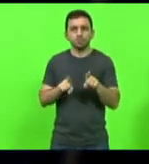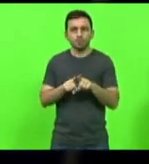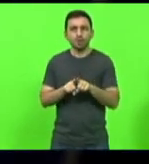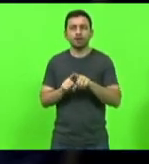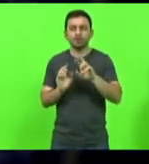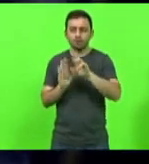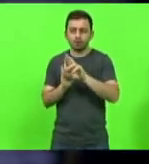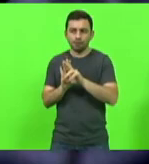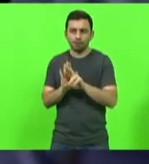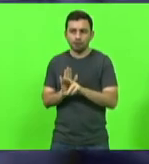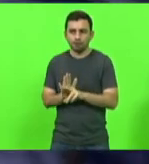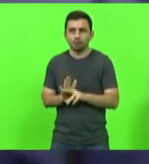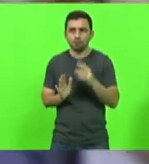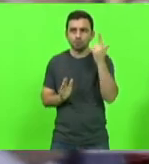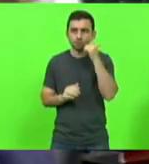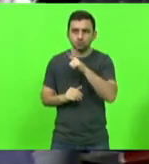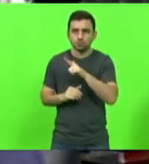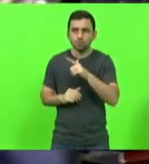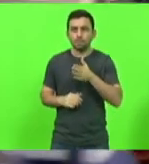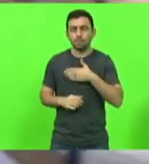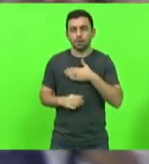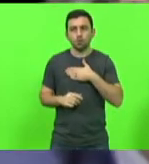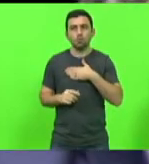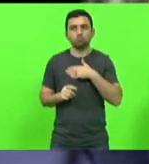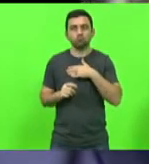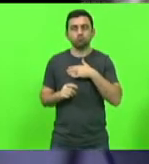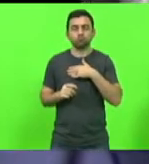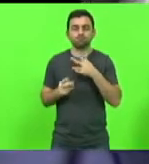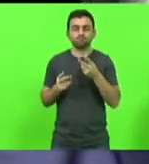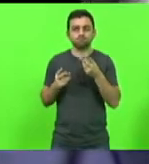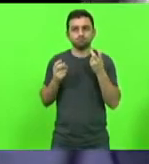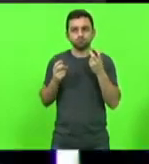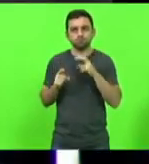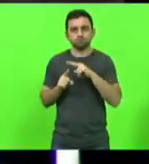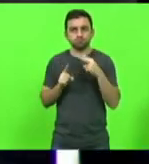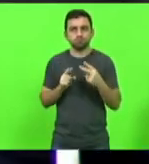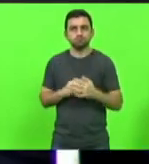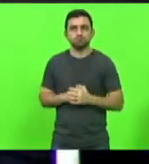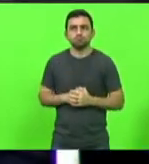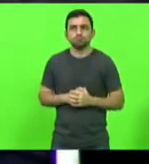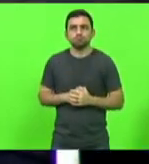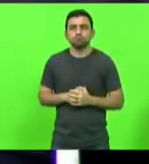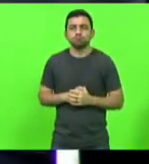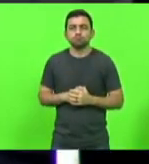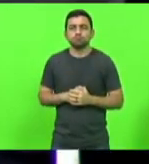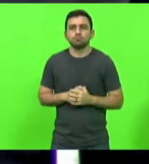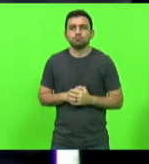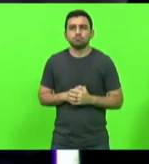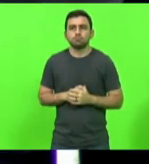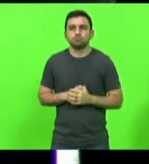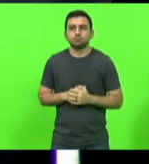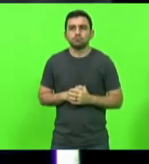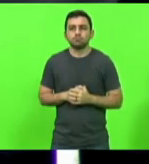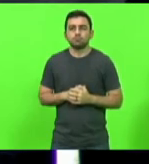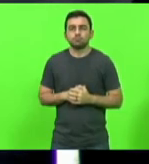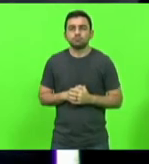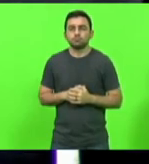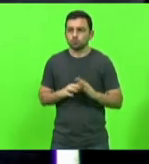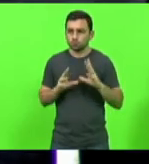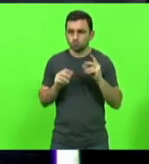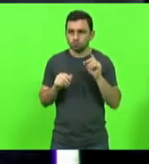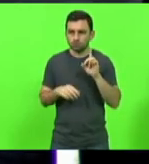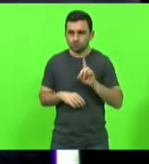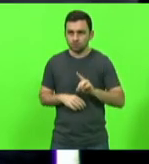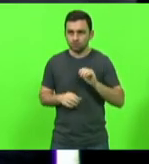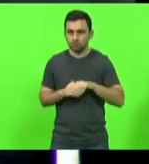regramentos para isso. Esse é o meu ponto de vista. Consulto, senhores e senhores deputados. Se todos exerceram o direito de voto. Vossa Excelência quer